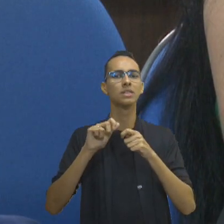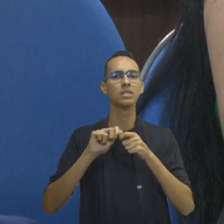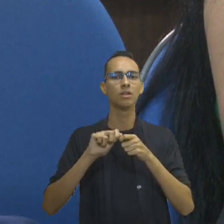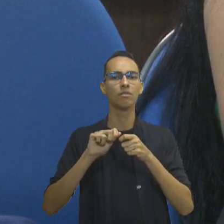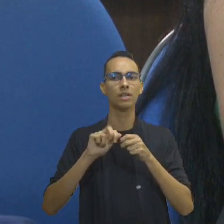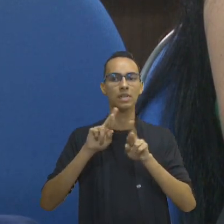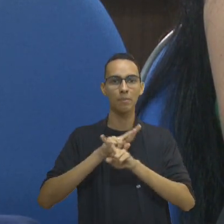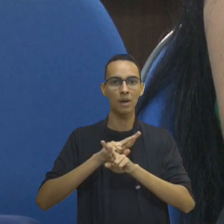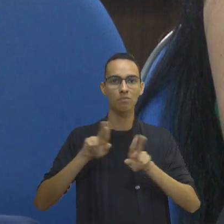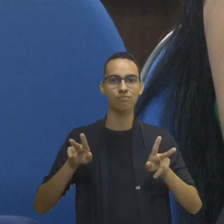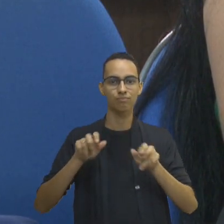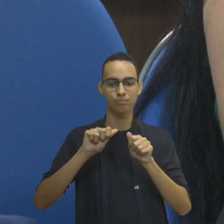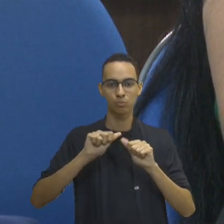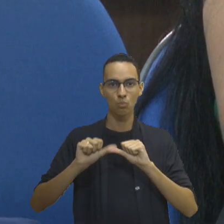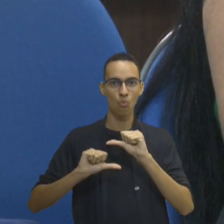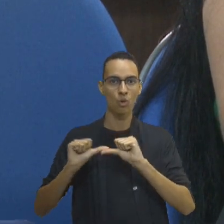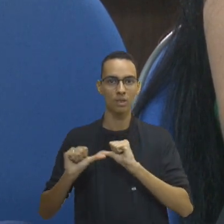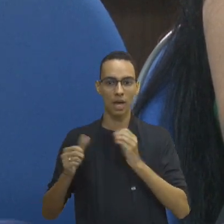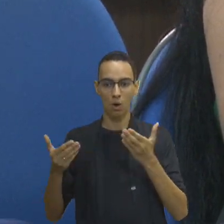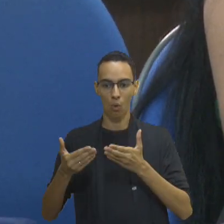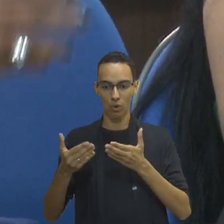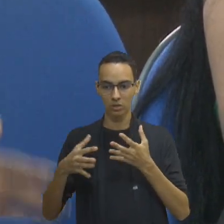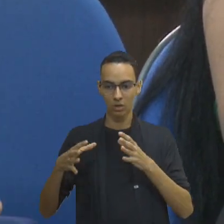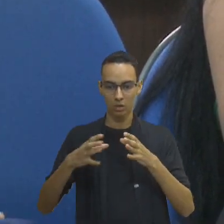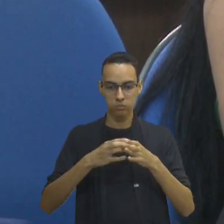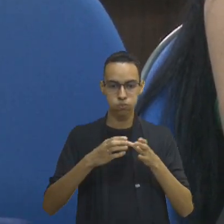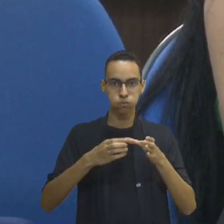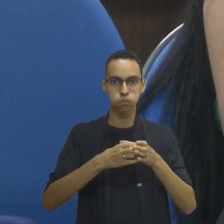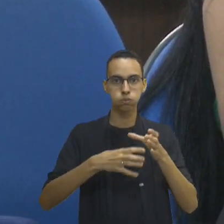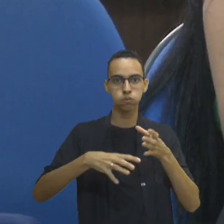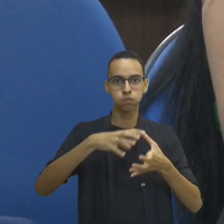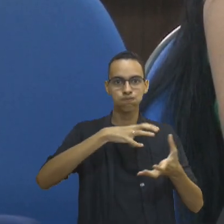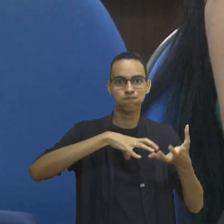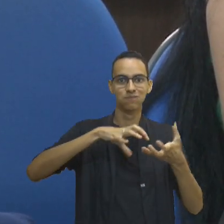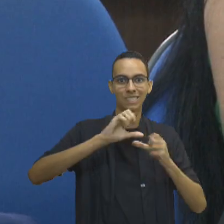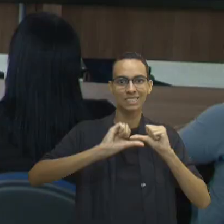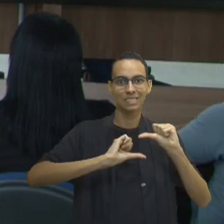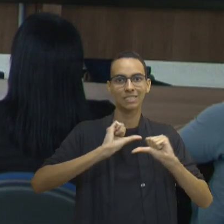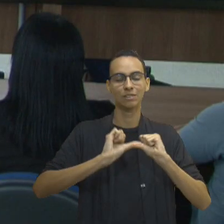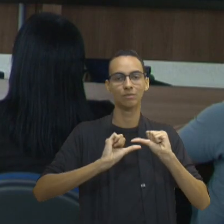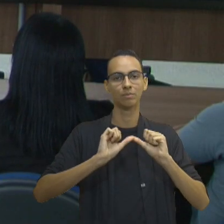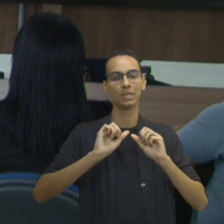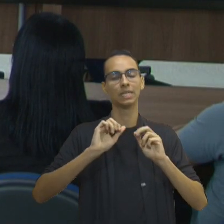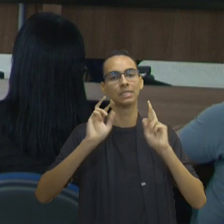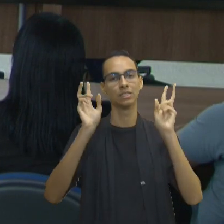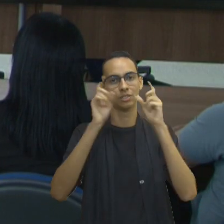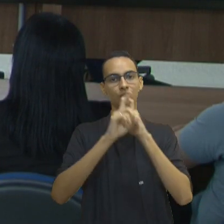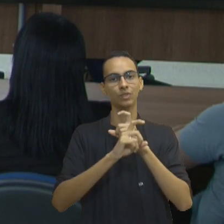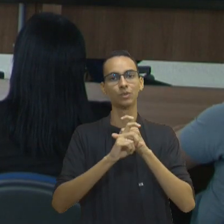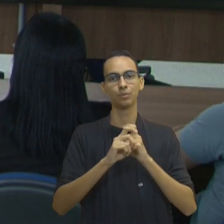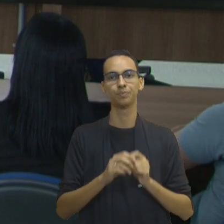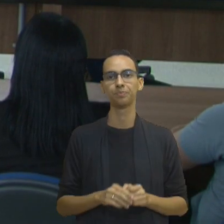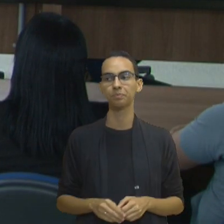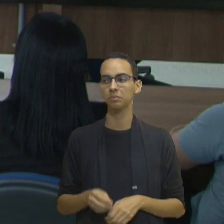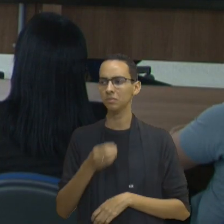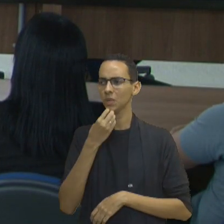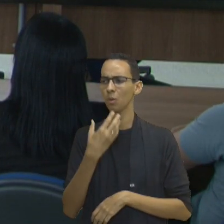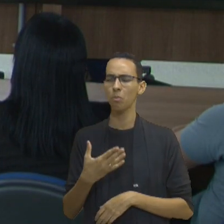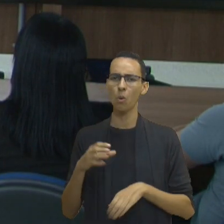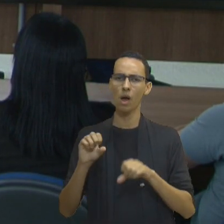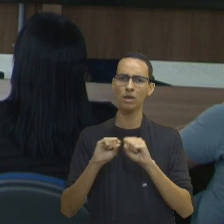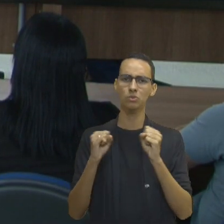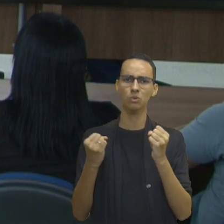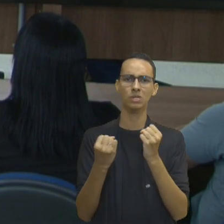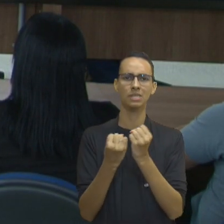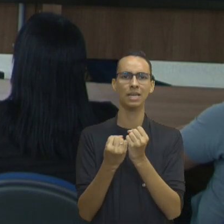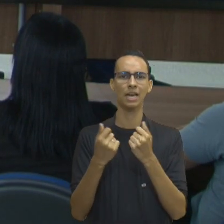que a coisa é uma bola de neve e se chegar em 2026, como o senhor bem colocou. É a sociedade brasileira se unir em defesa